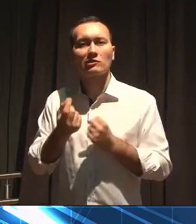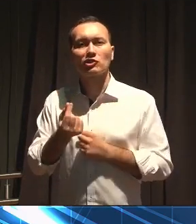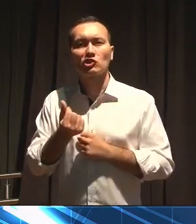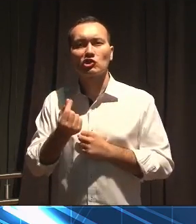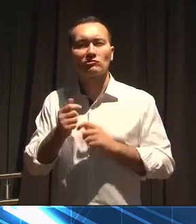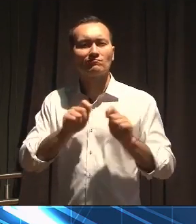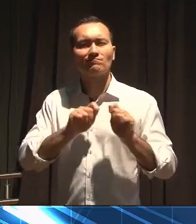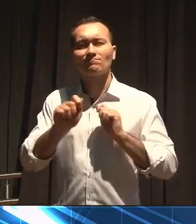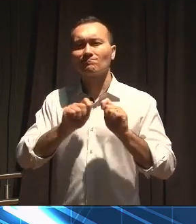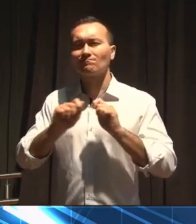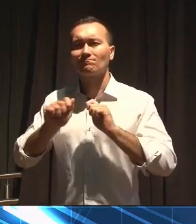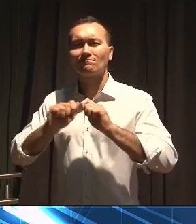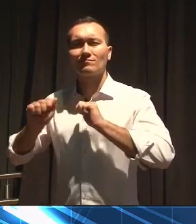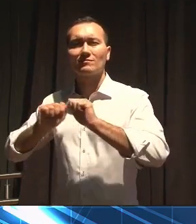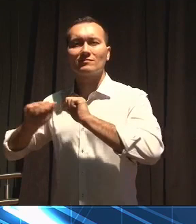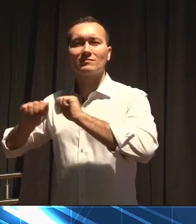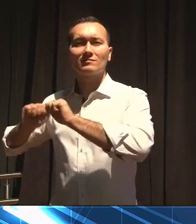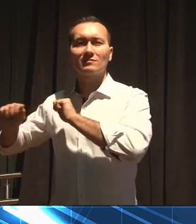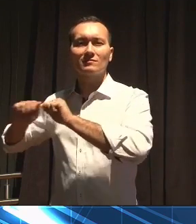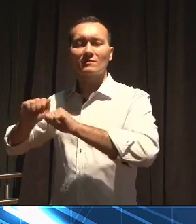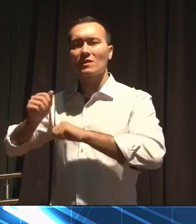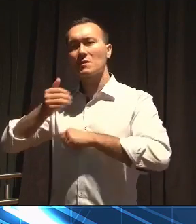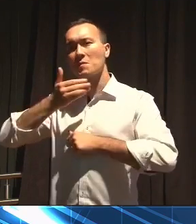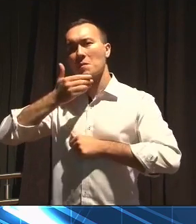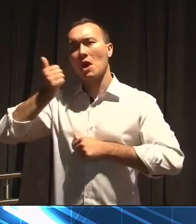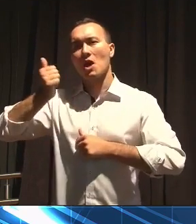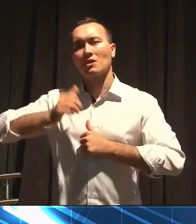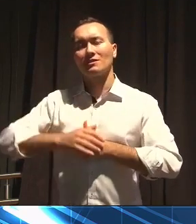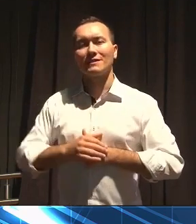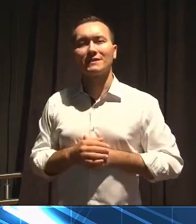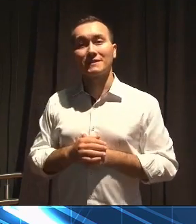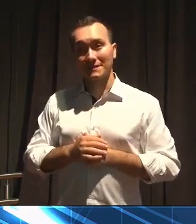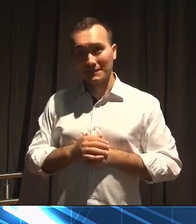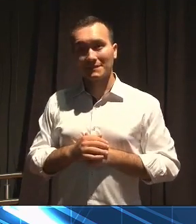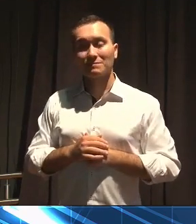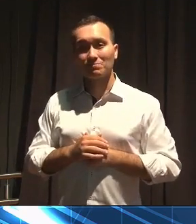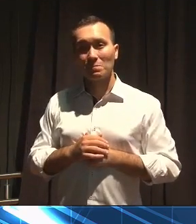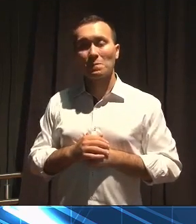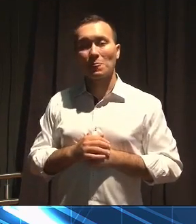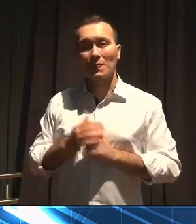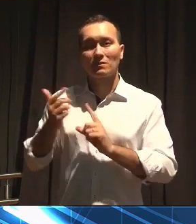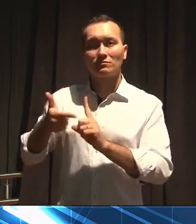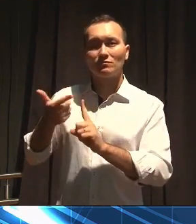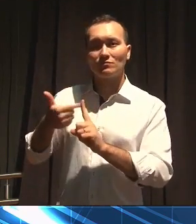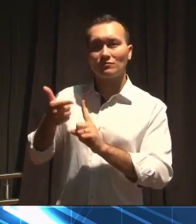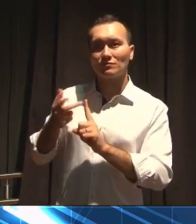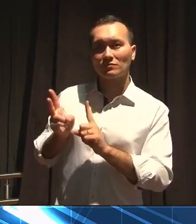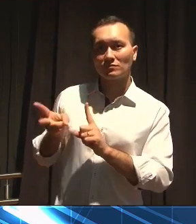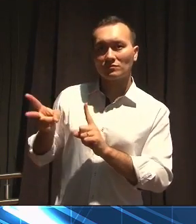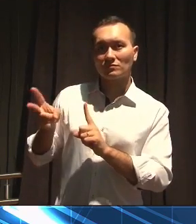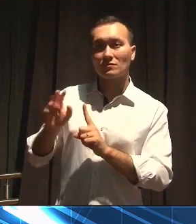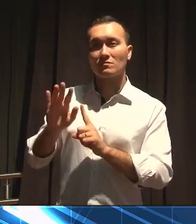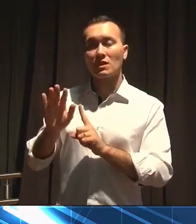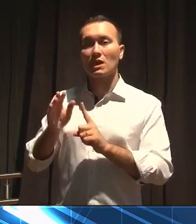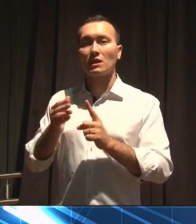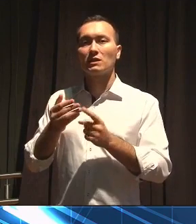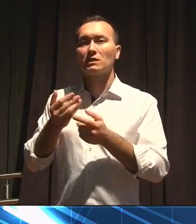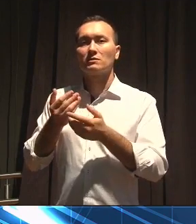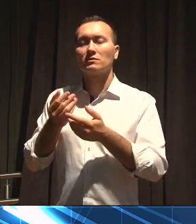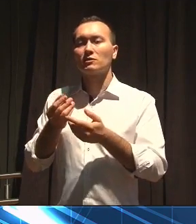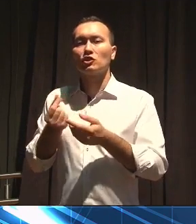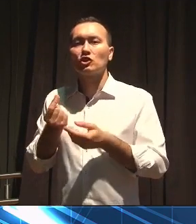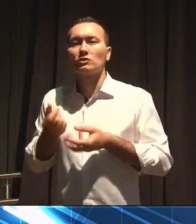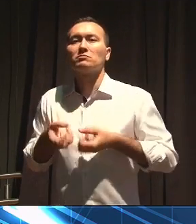A disponibilidade aumentou, e o custo também a gente consegue comparar lá que baixou. Então a